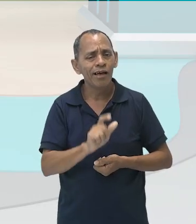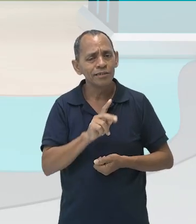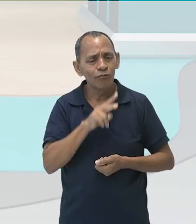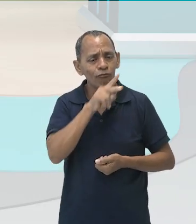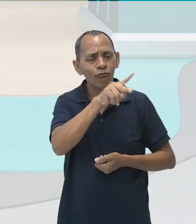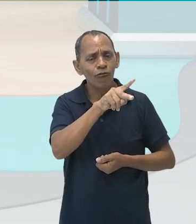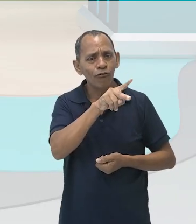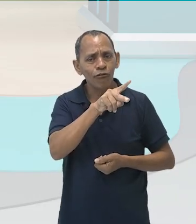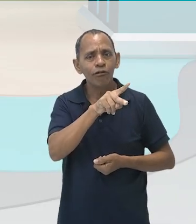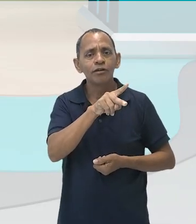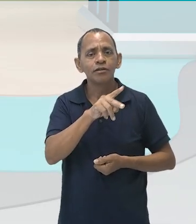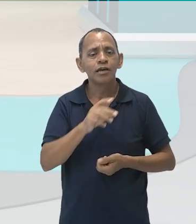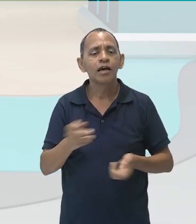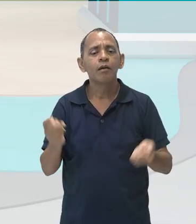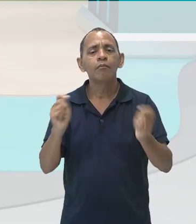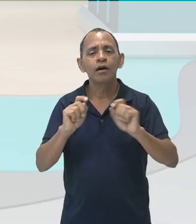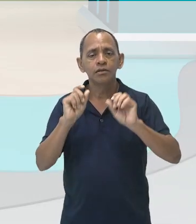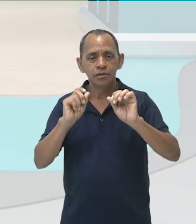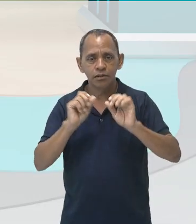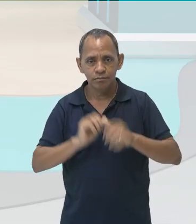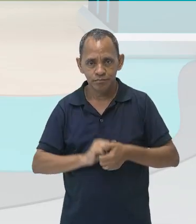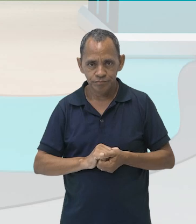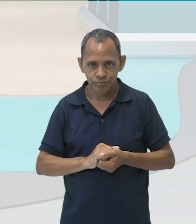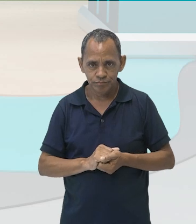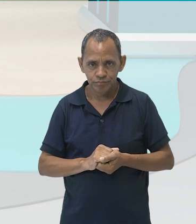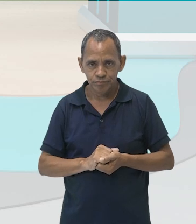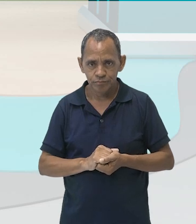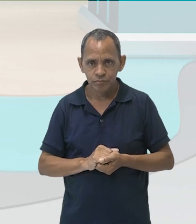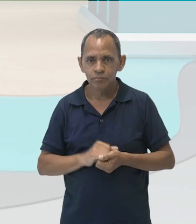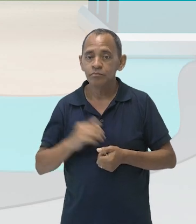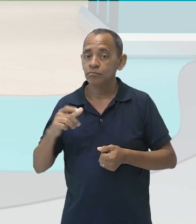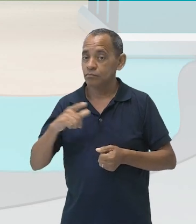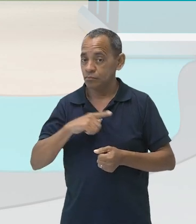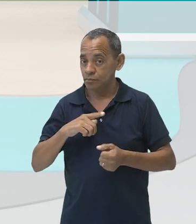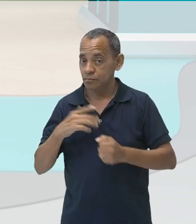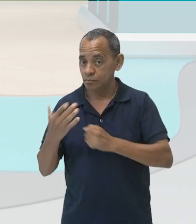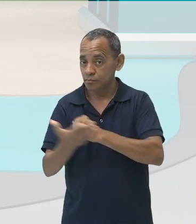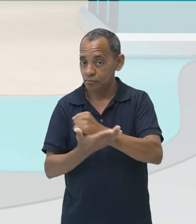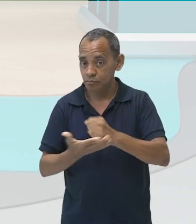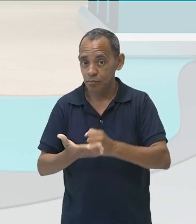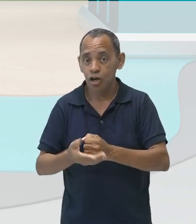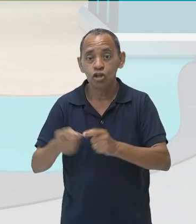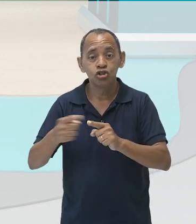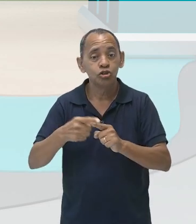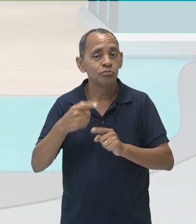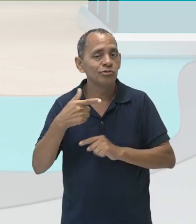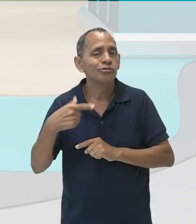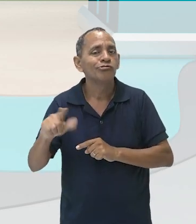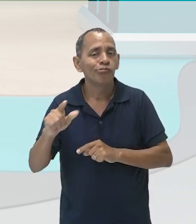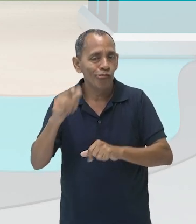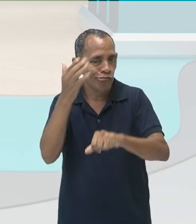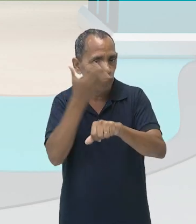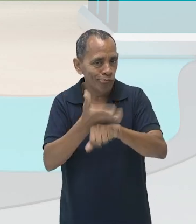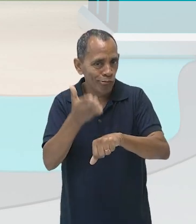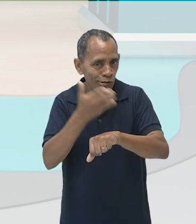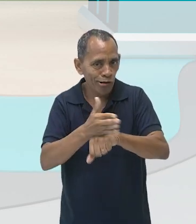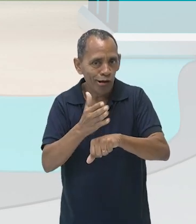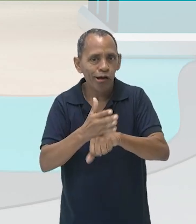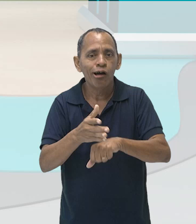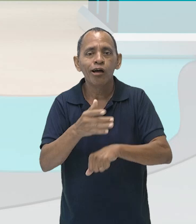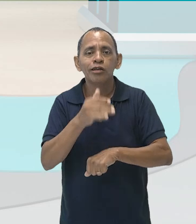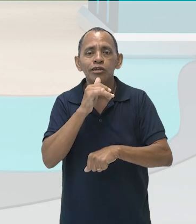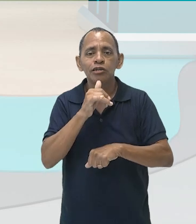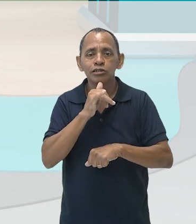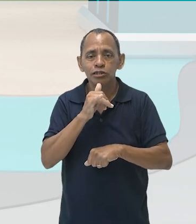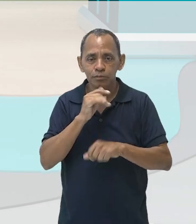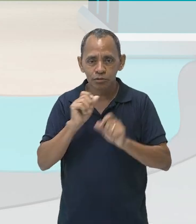muscular, ela vai ser capaz ali de ser a base para outros tipos de exercícios, como no caso da musculação, que